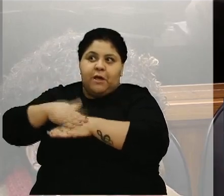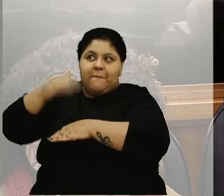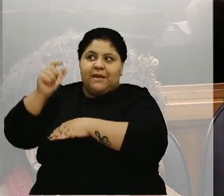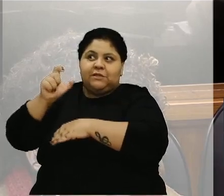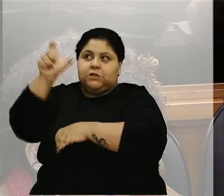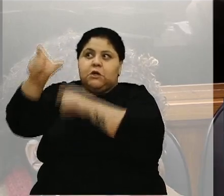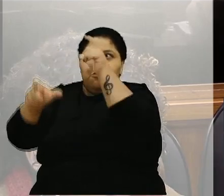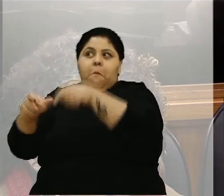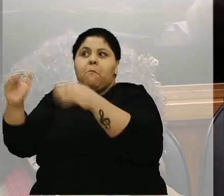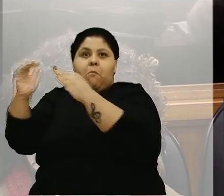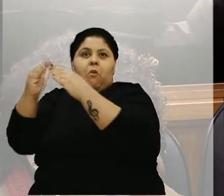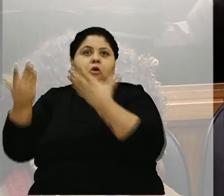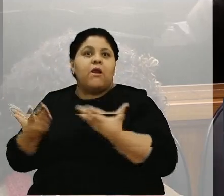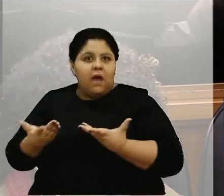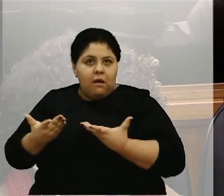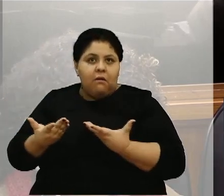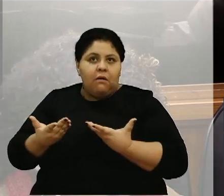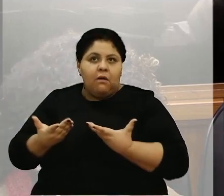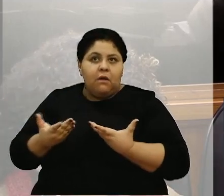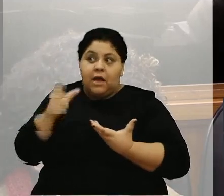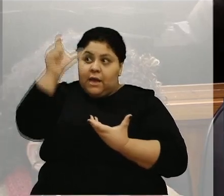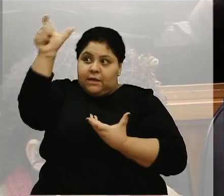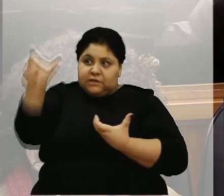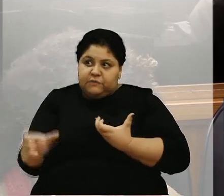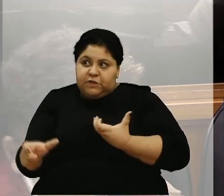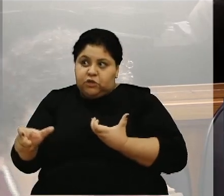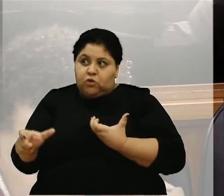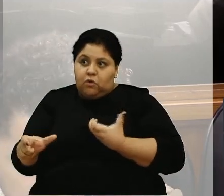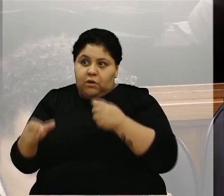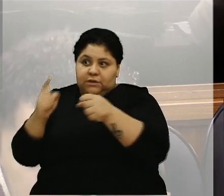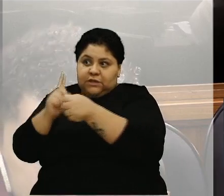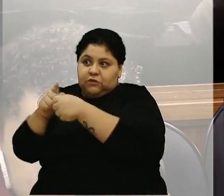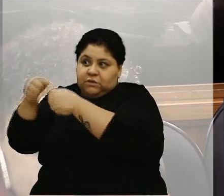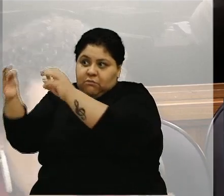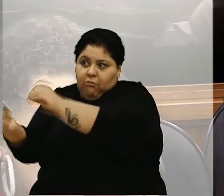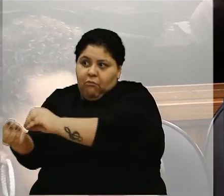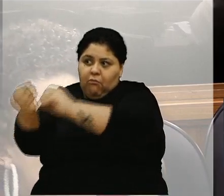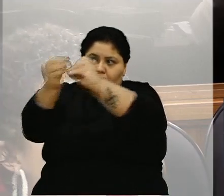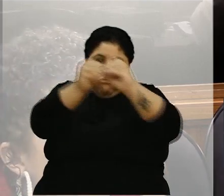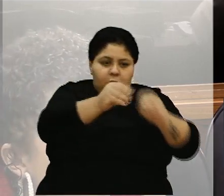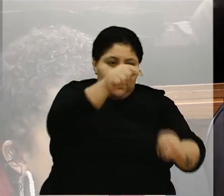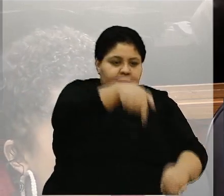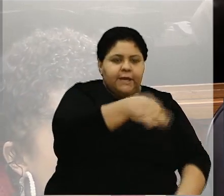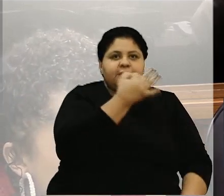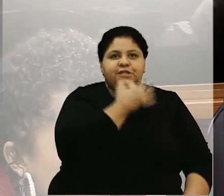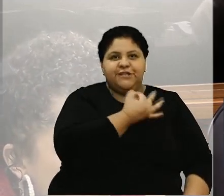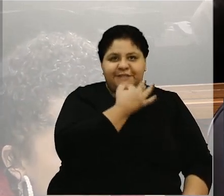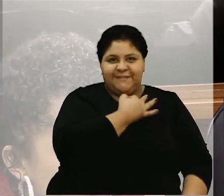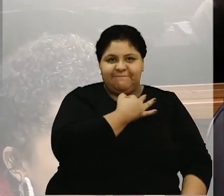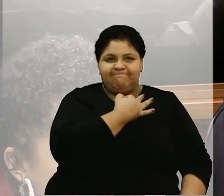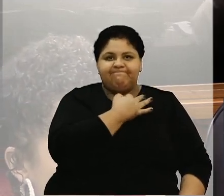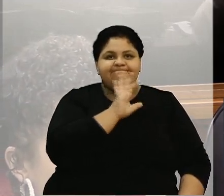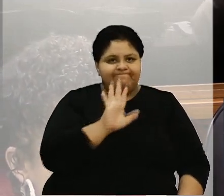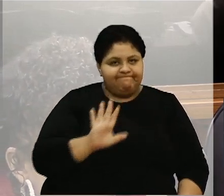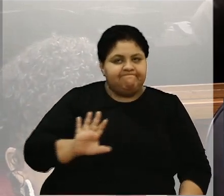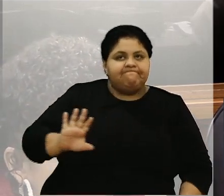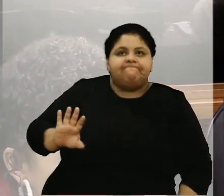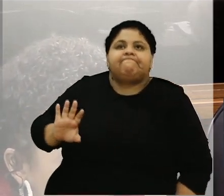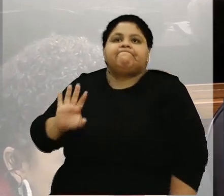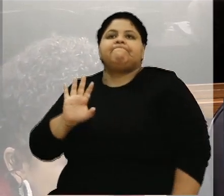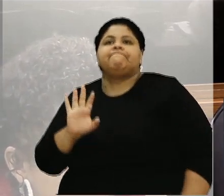curto espaço e essas pessoas vão vir para Caxias, para a região da Serra. Então, vejam como